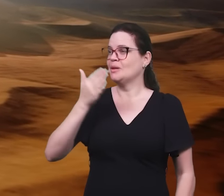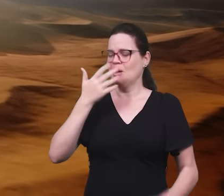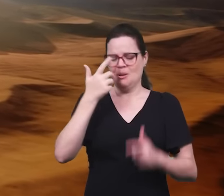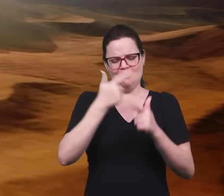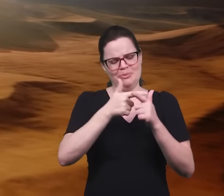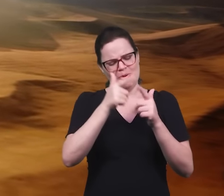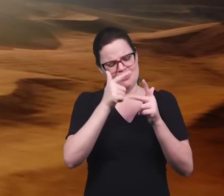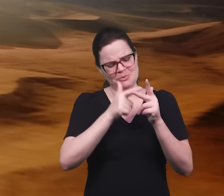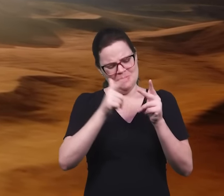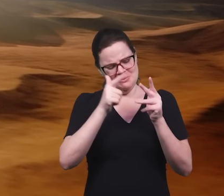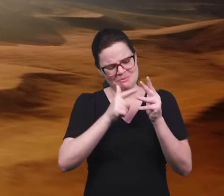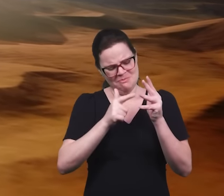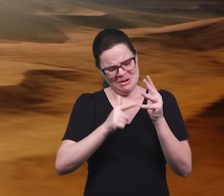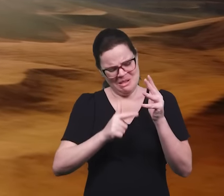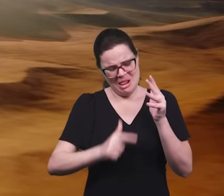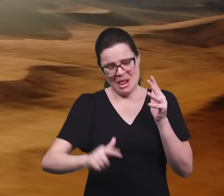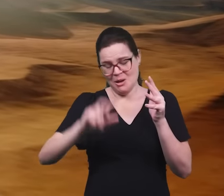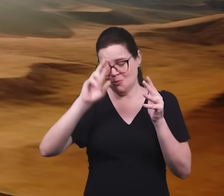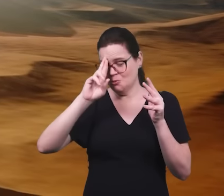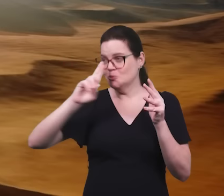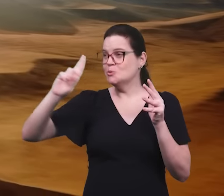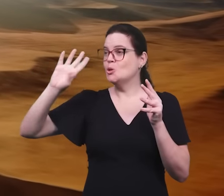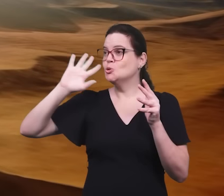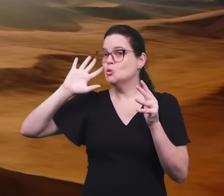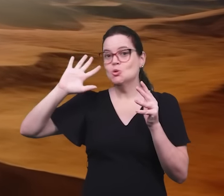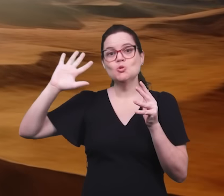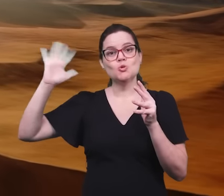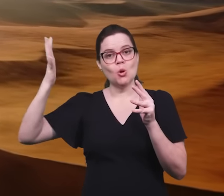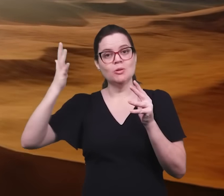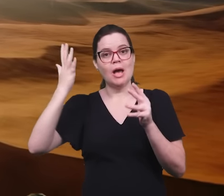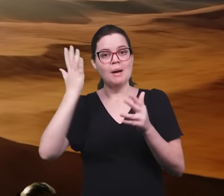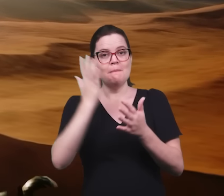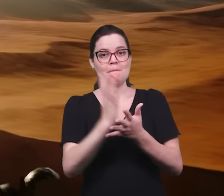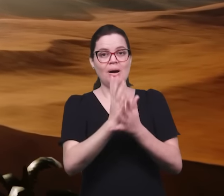Ele dá a solução,